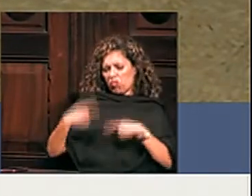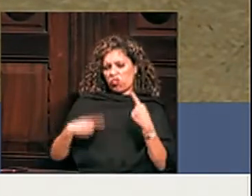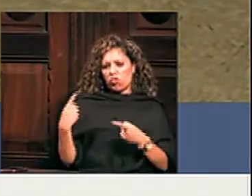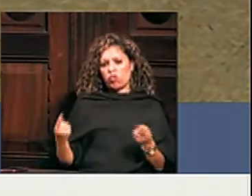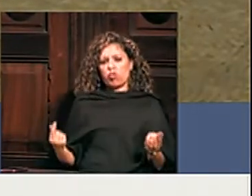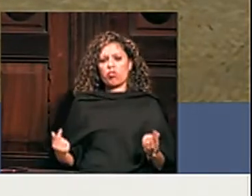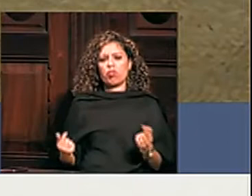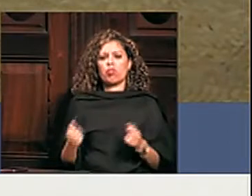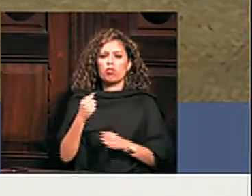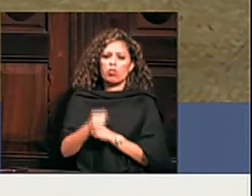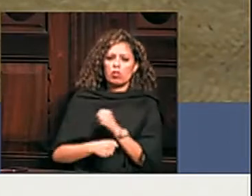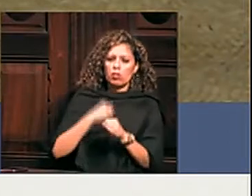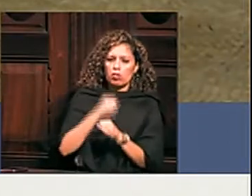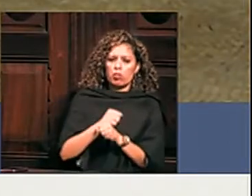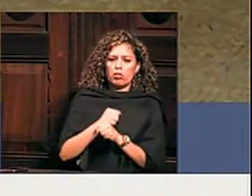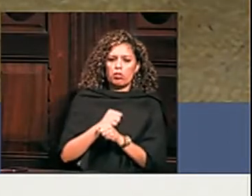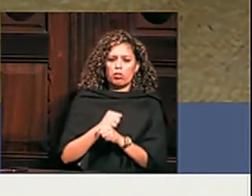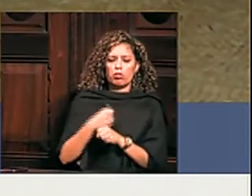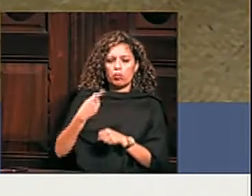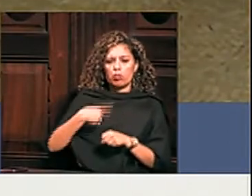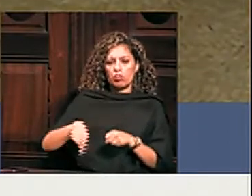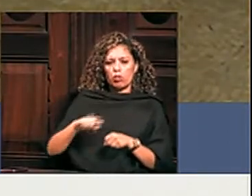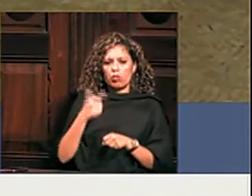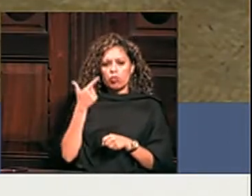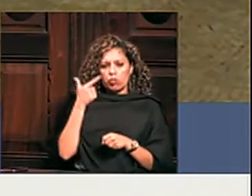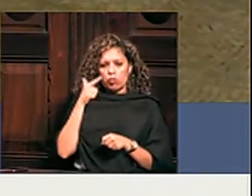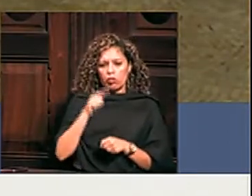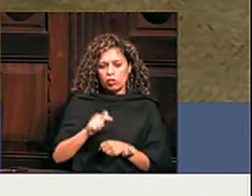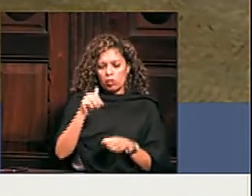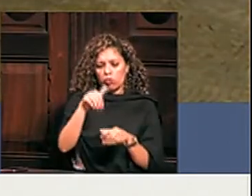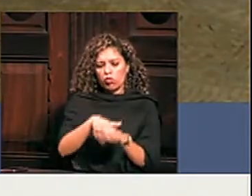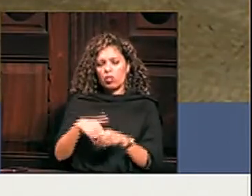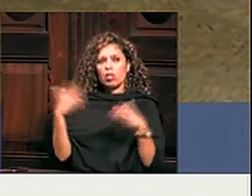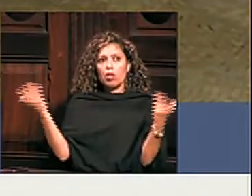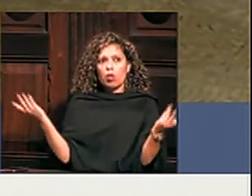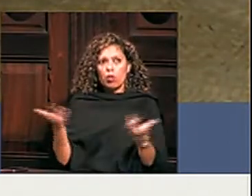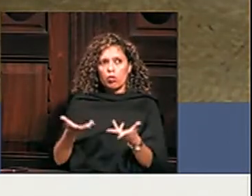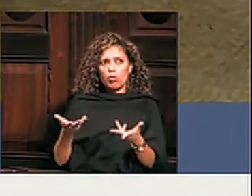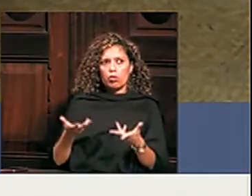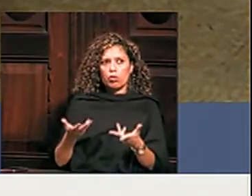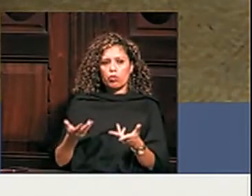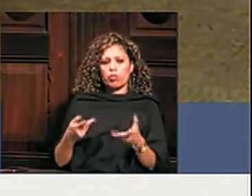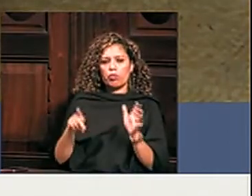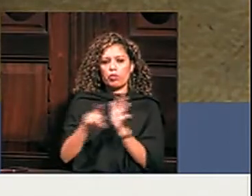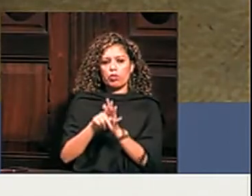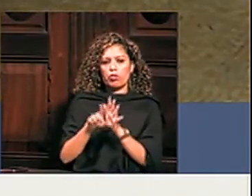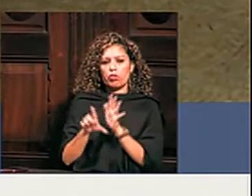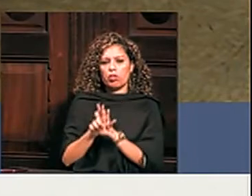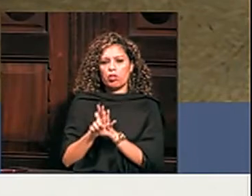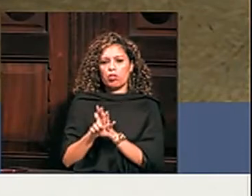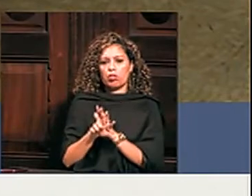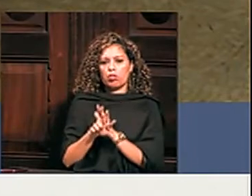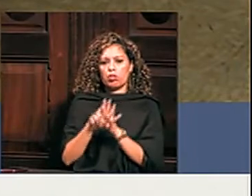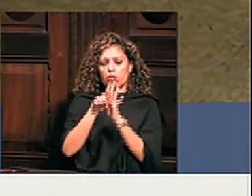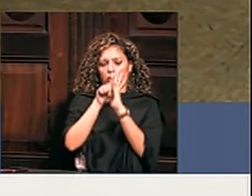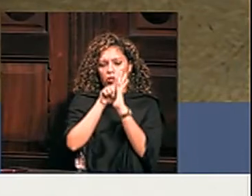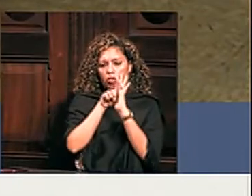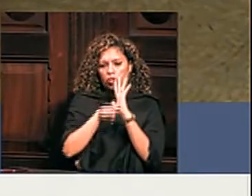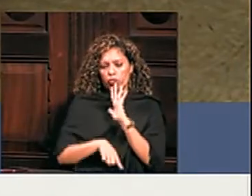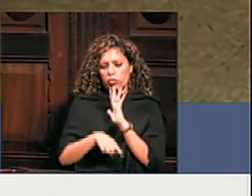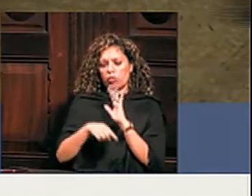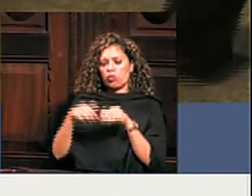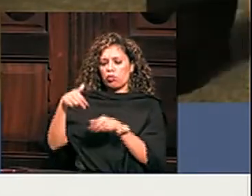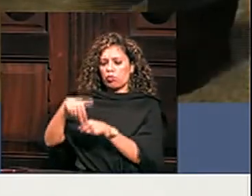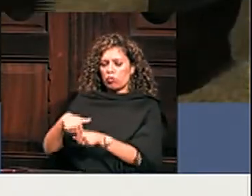ter maturidade de efetivamente conseguirmos votar hoje o projeto que reduziu o óleo diesel